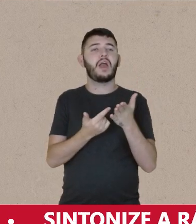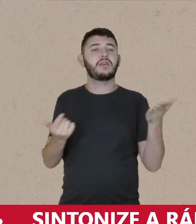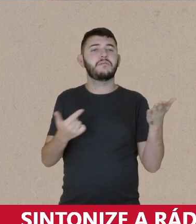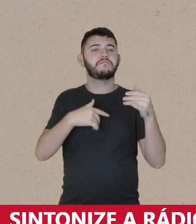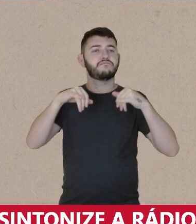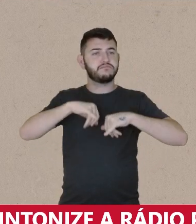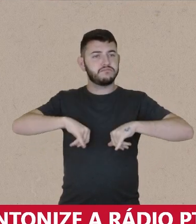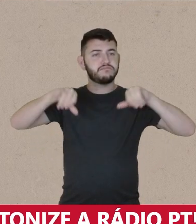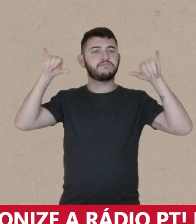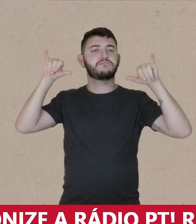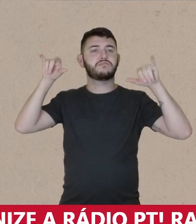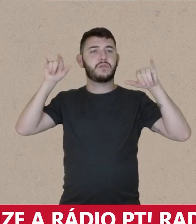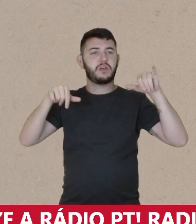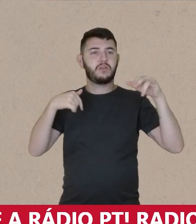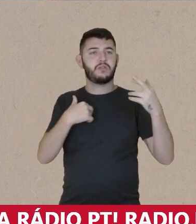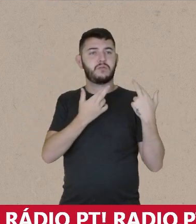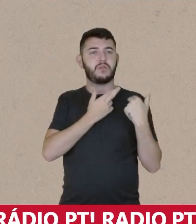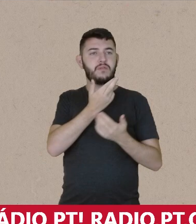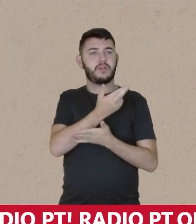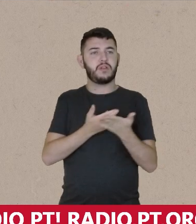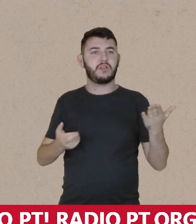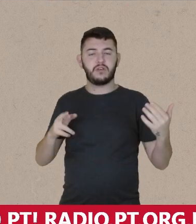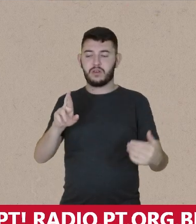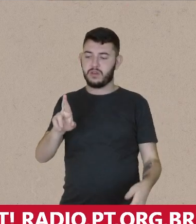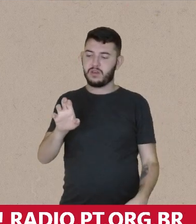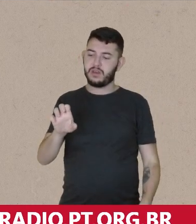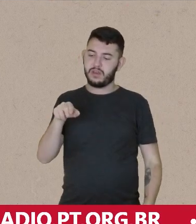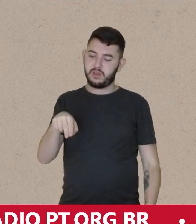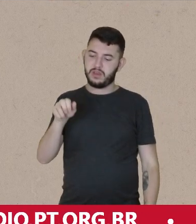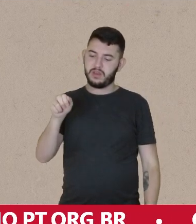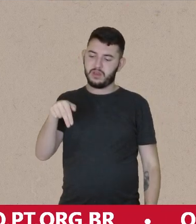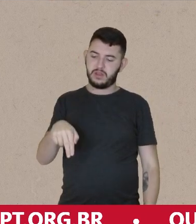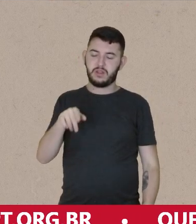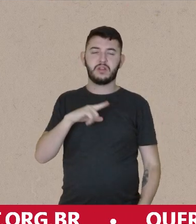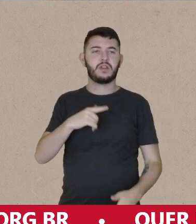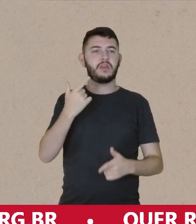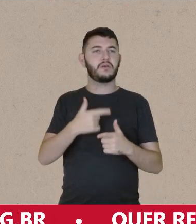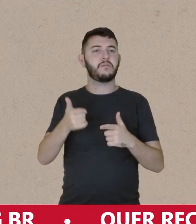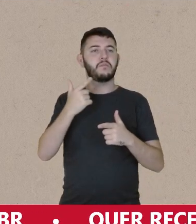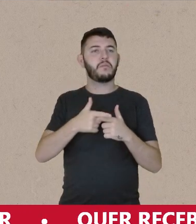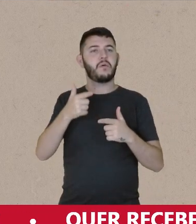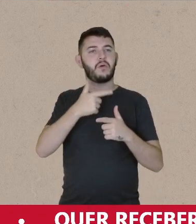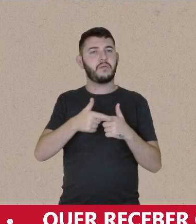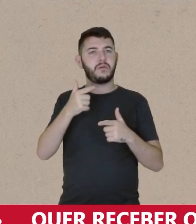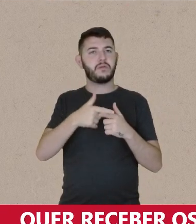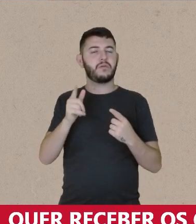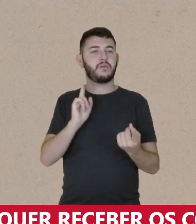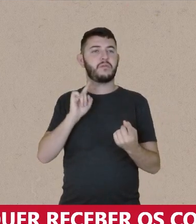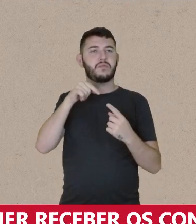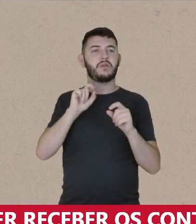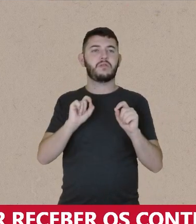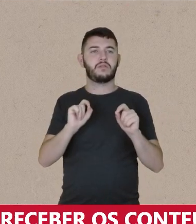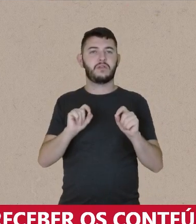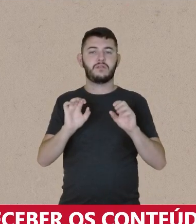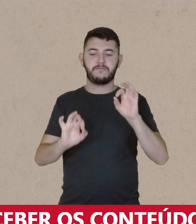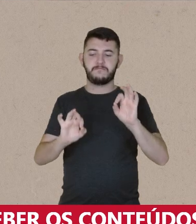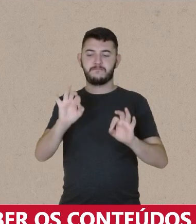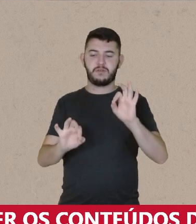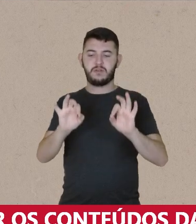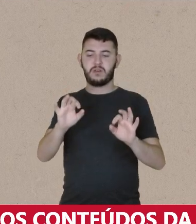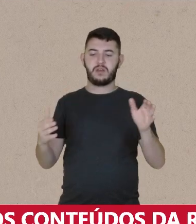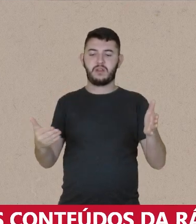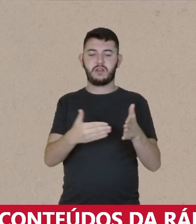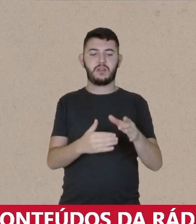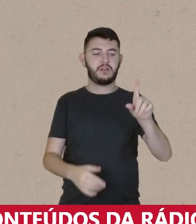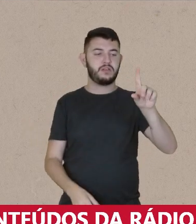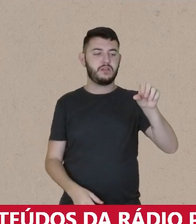noticiando que o relator Renan Calheiros tem tido algumas questões, algumas arestas aí para parar até o dia 19, que é a data